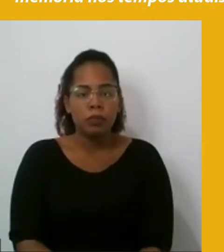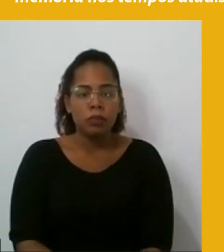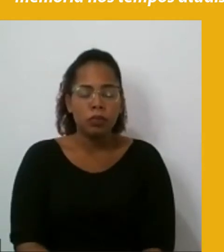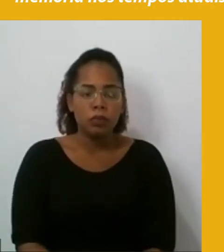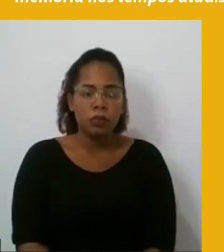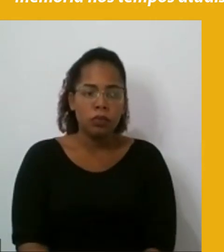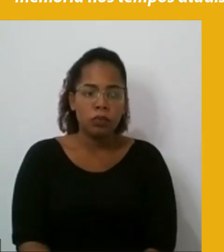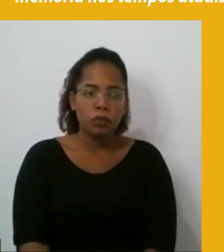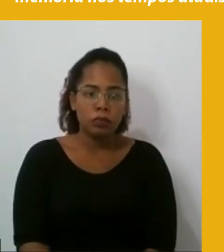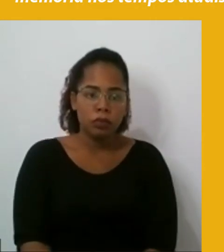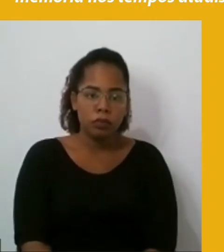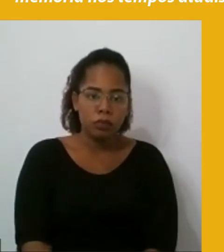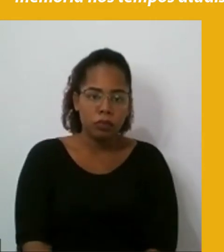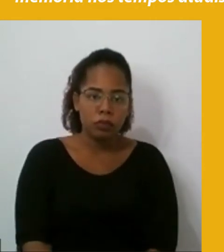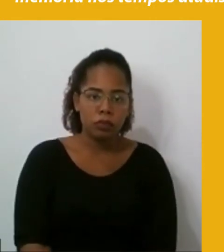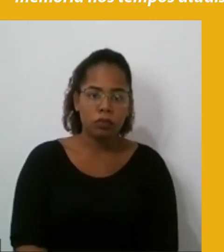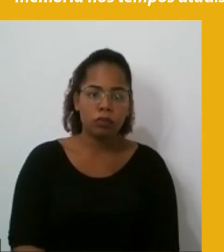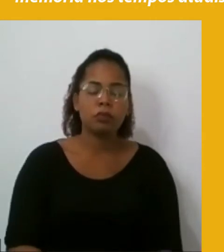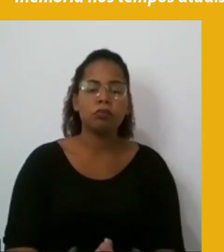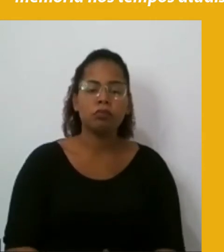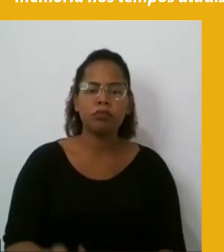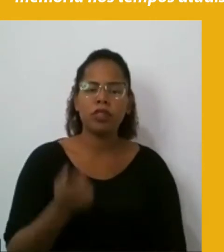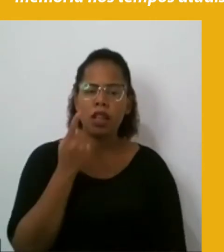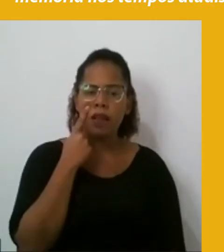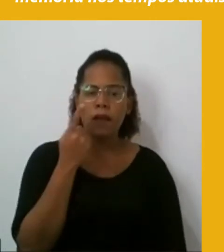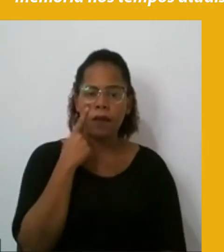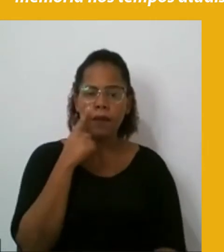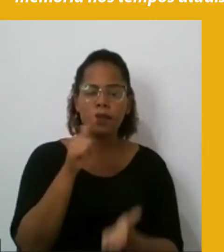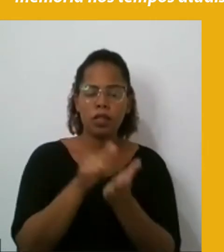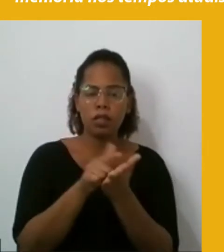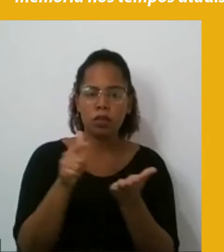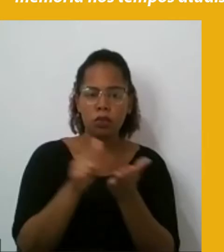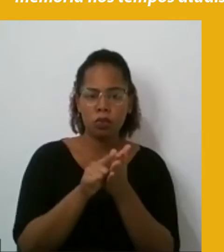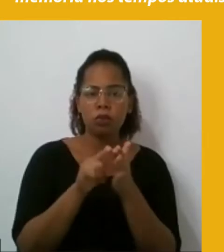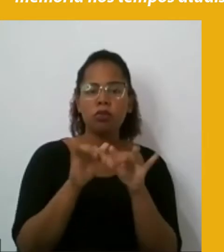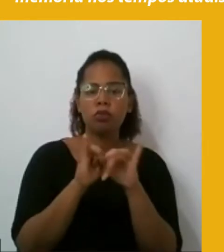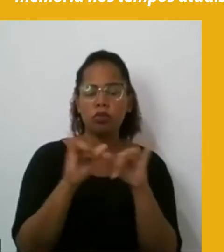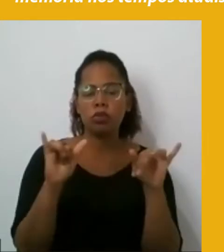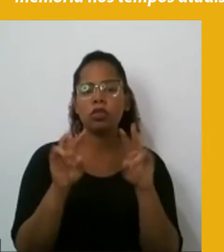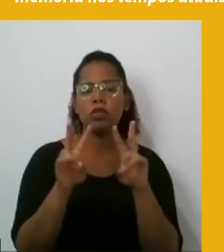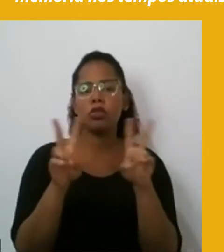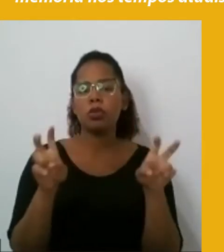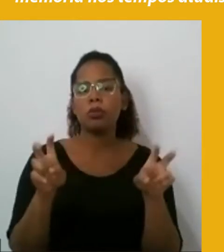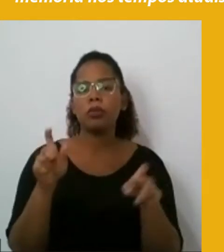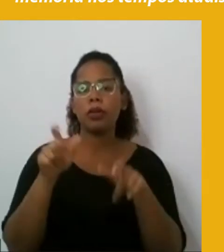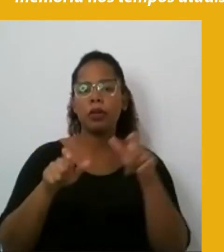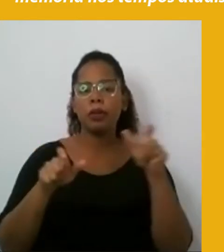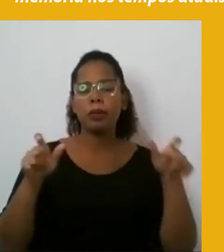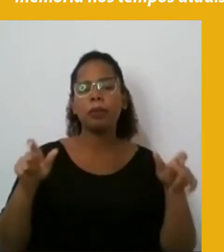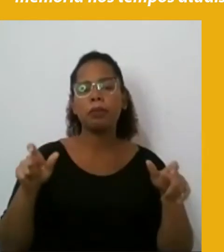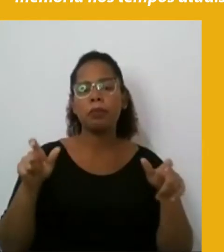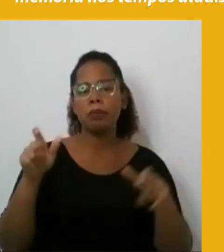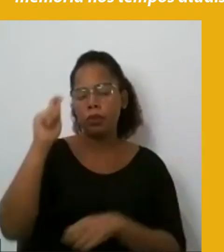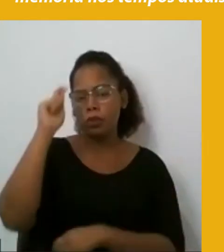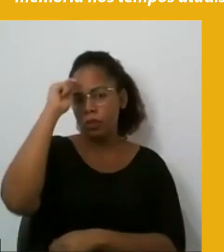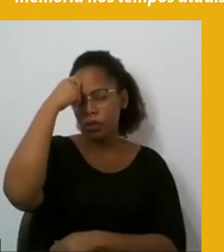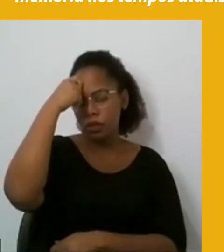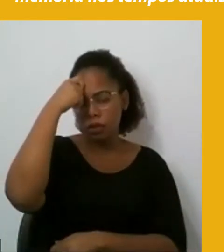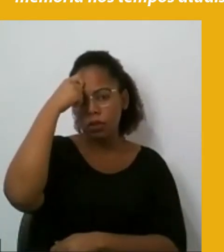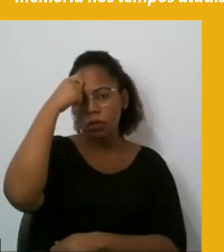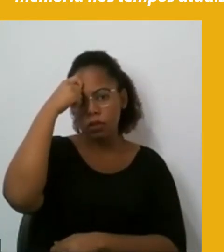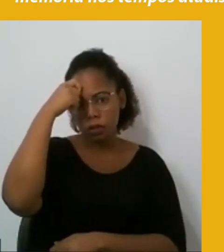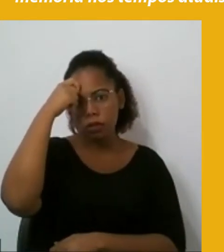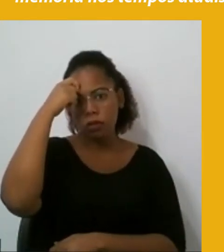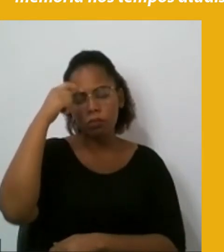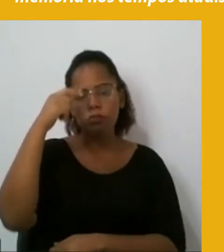as matérias sobre genotipagem de várias pessoas de pele negra de um espectro político amplo em jornais do